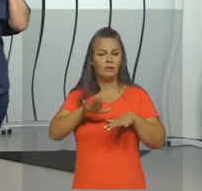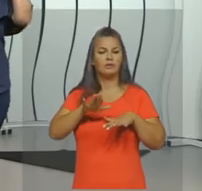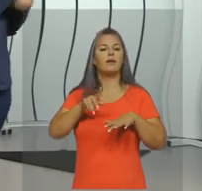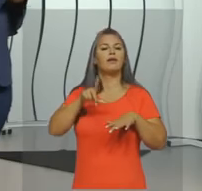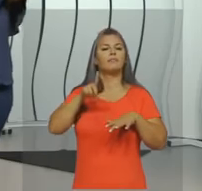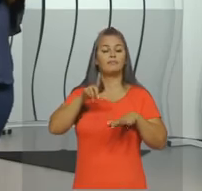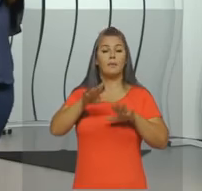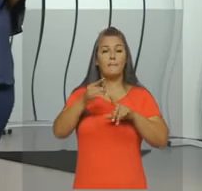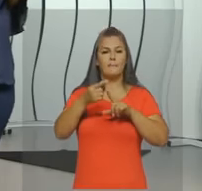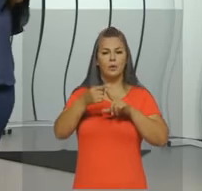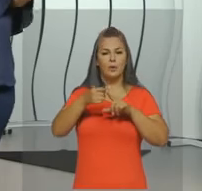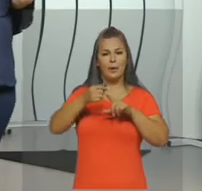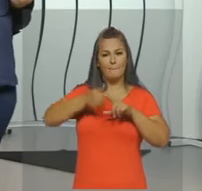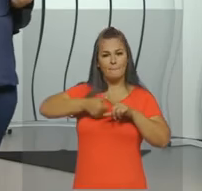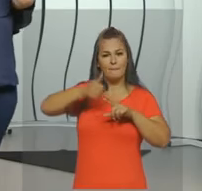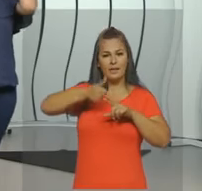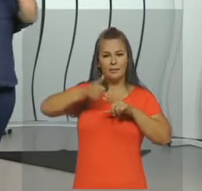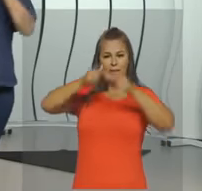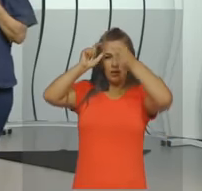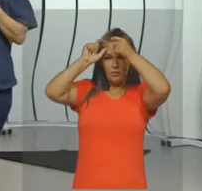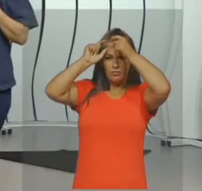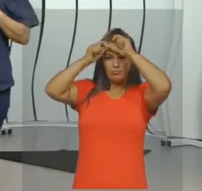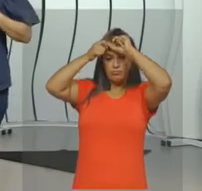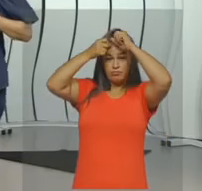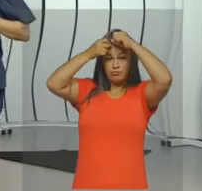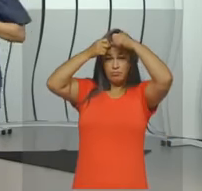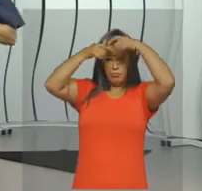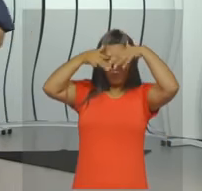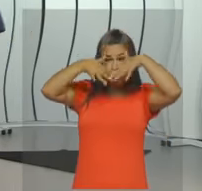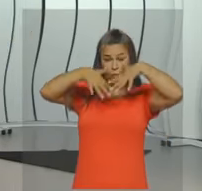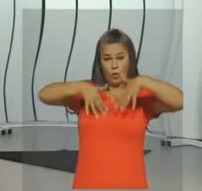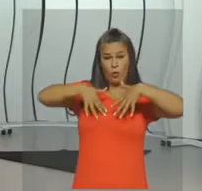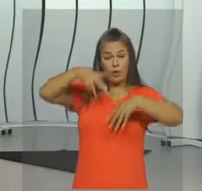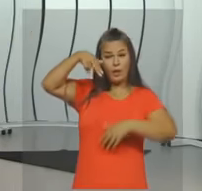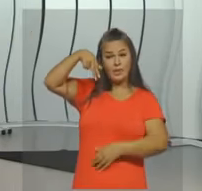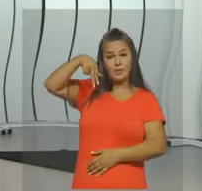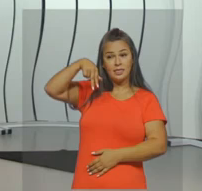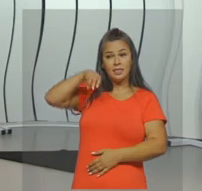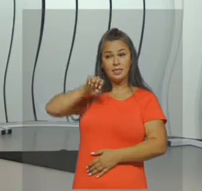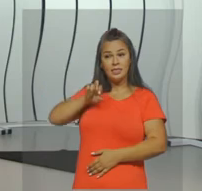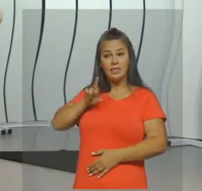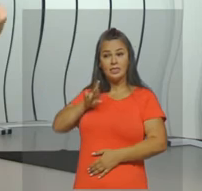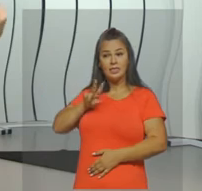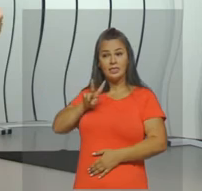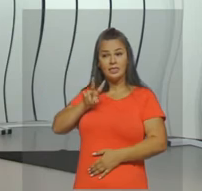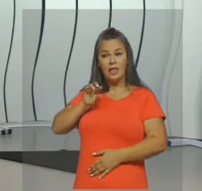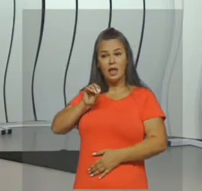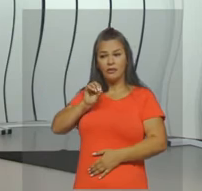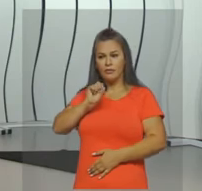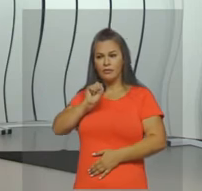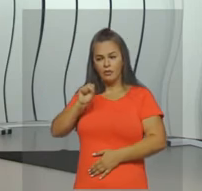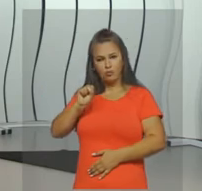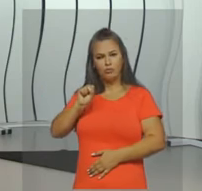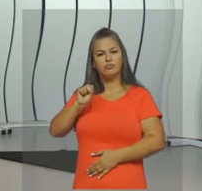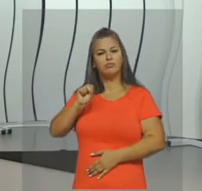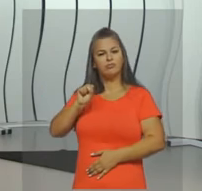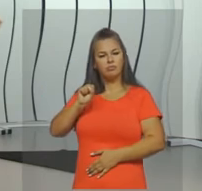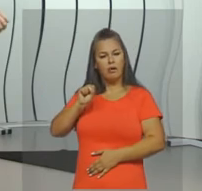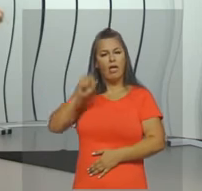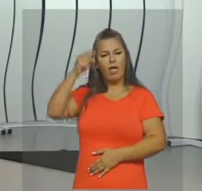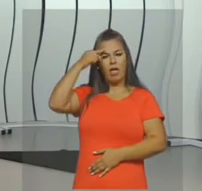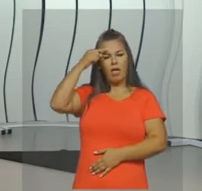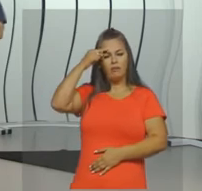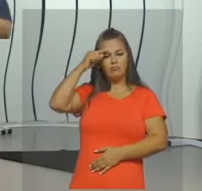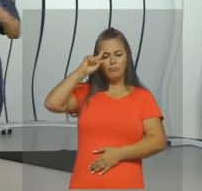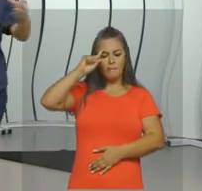central, que está aqui o encéfalo e a medula, e temos o sistema nervoso periférico, né? Esse nervoso